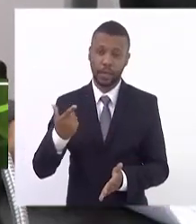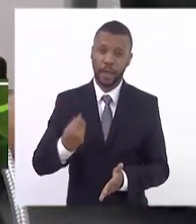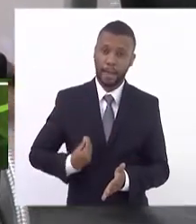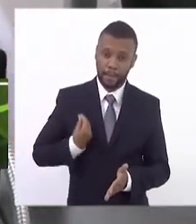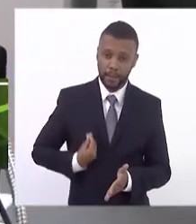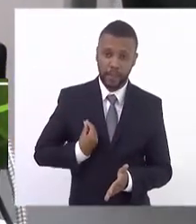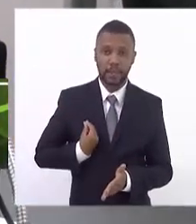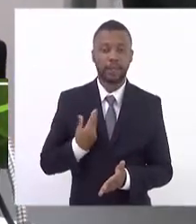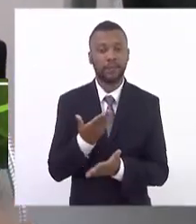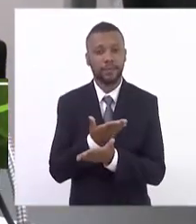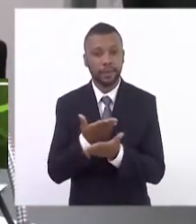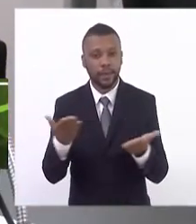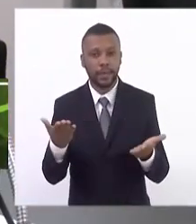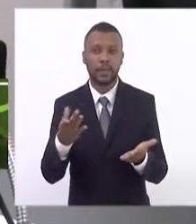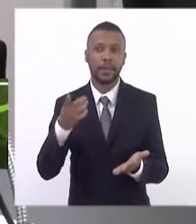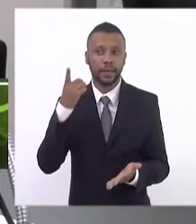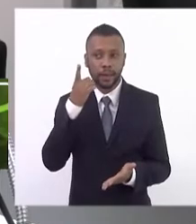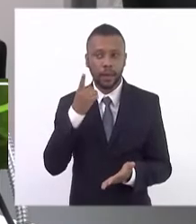deputados